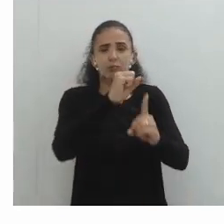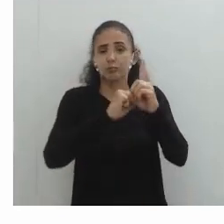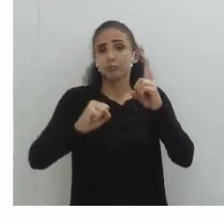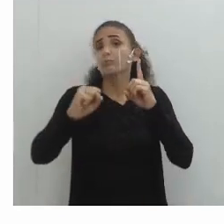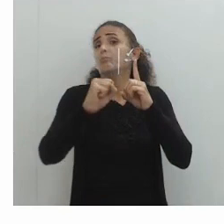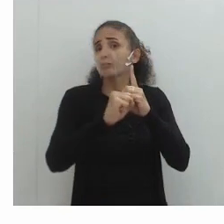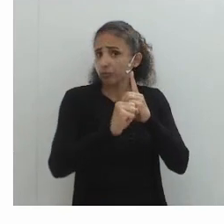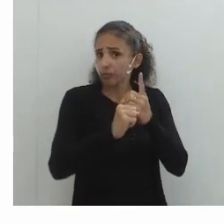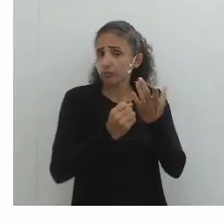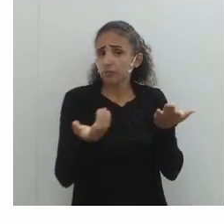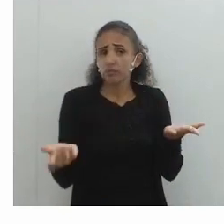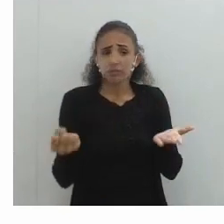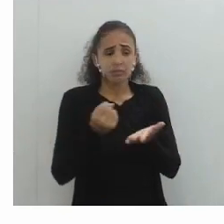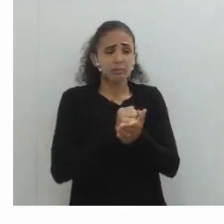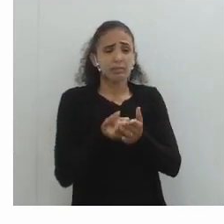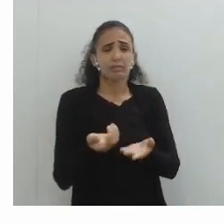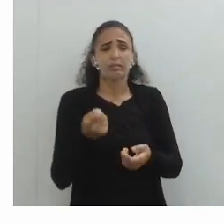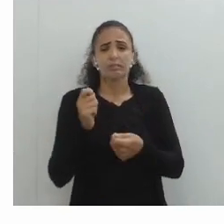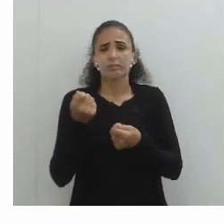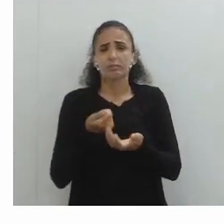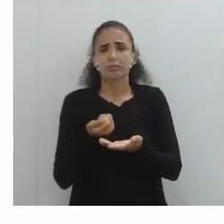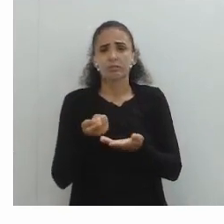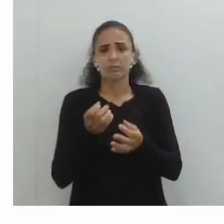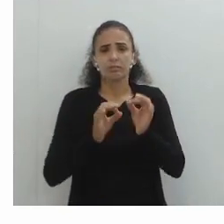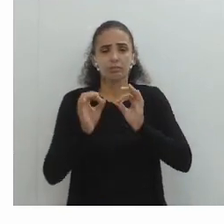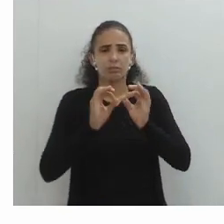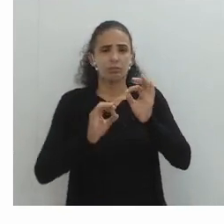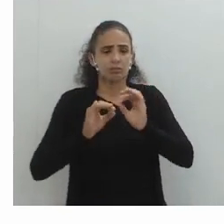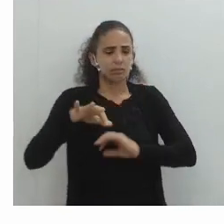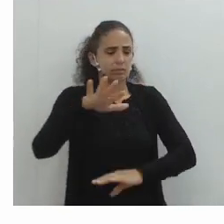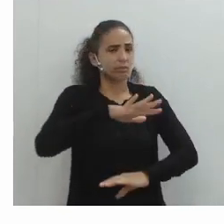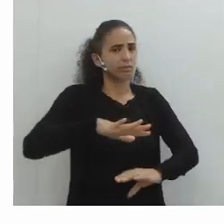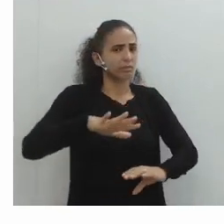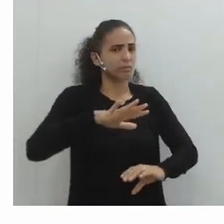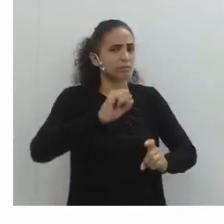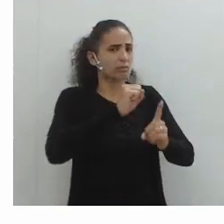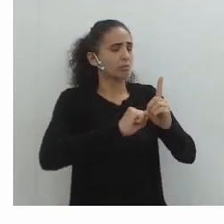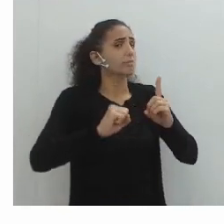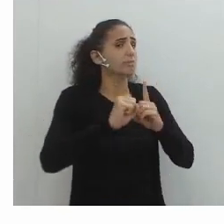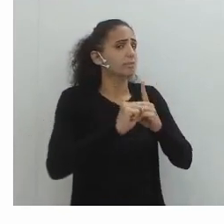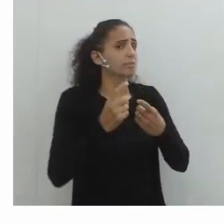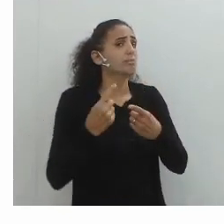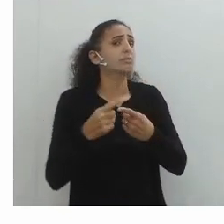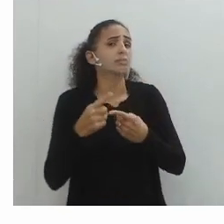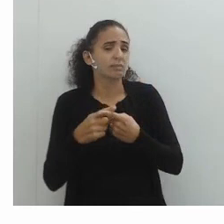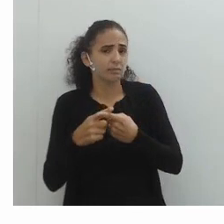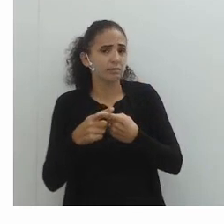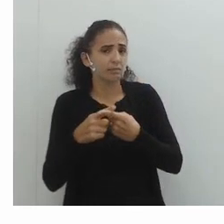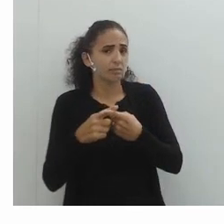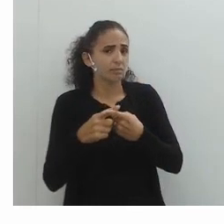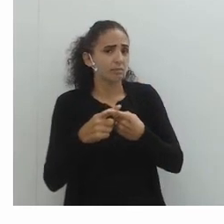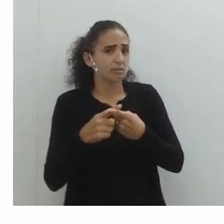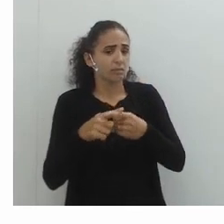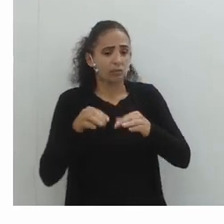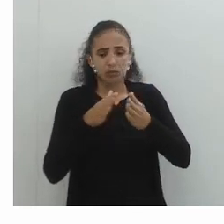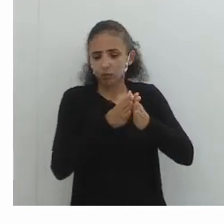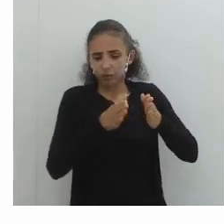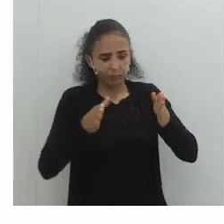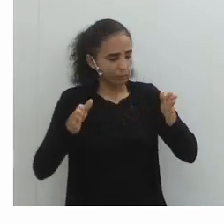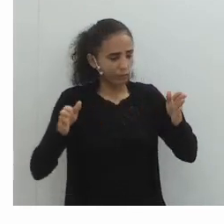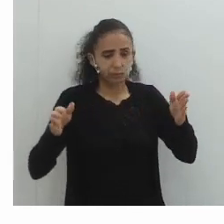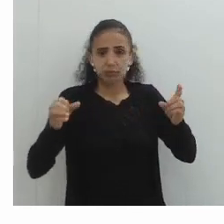Por que não se joga tênis em certas comunidades? Porque o